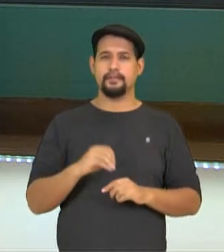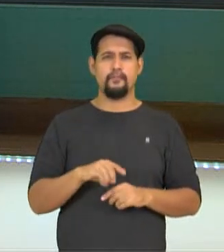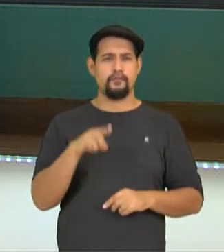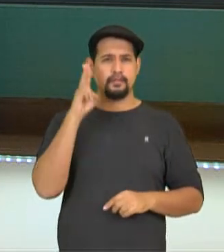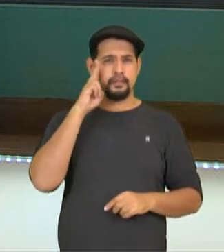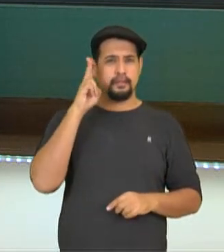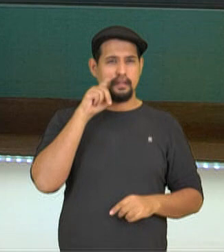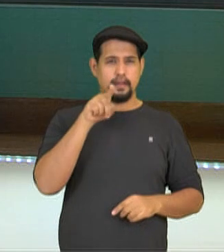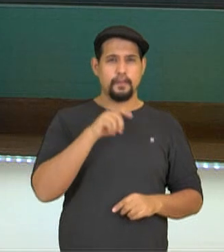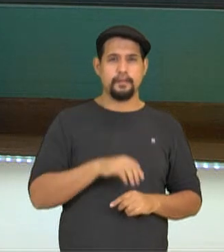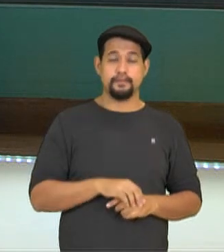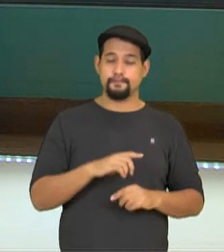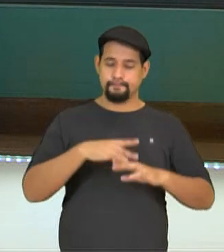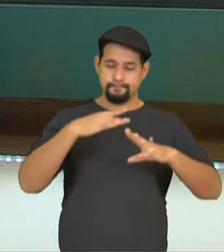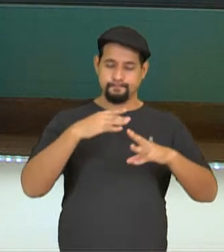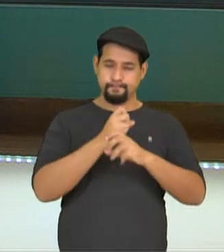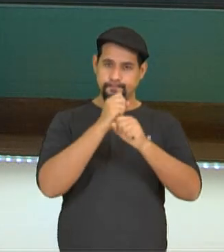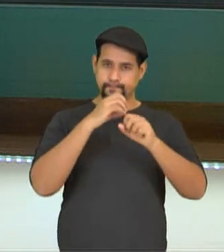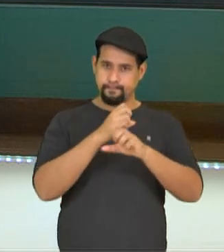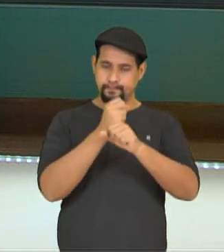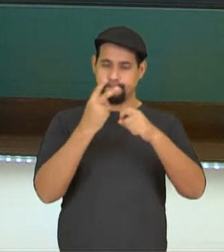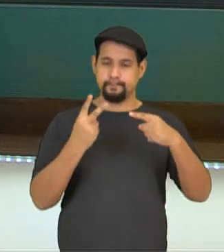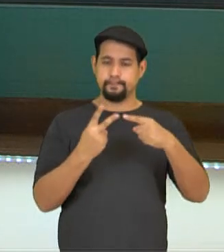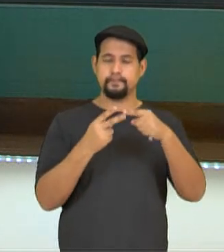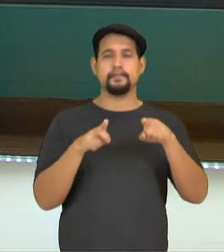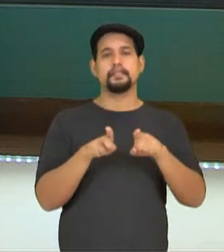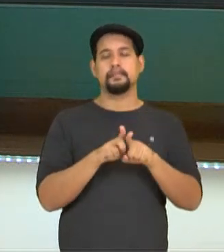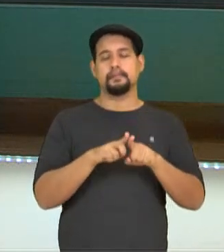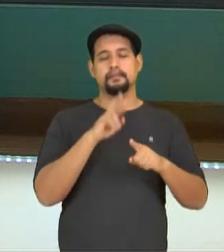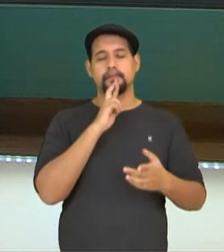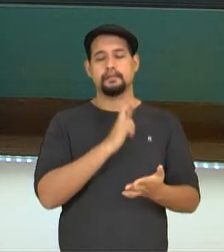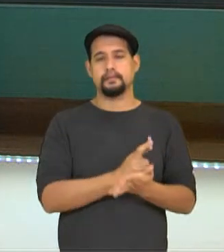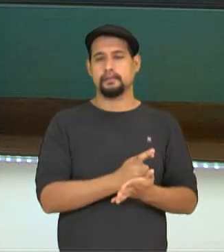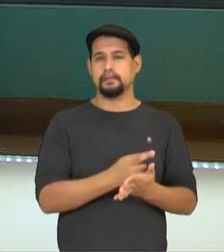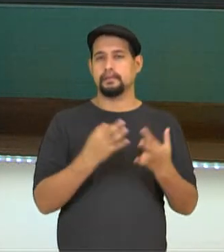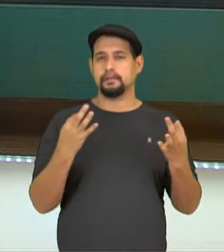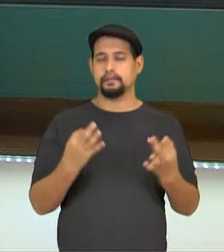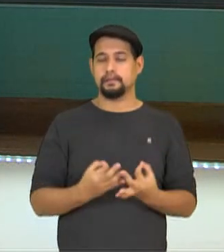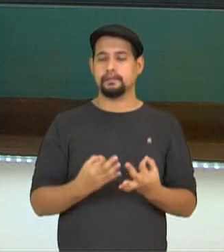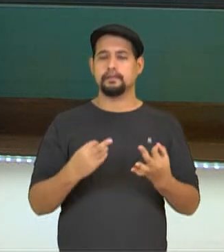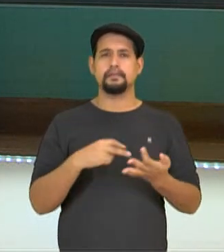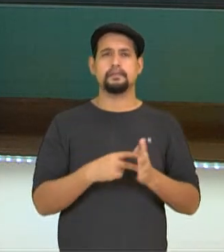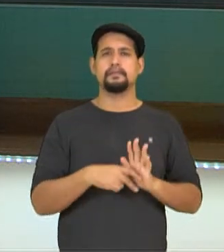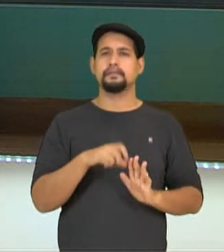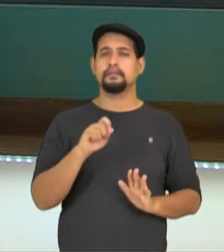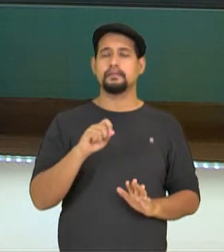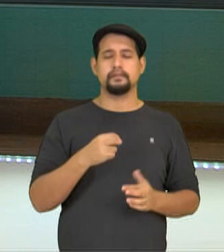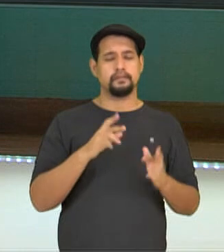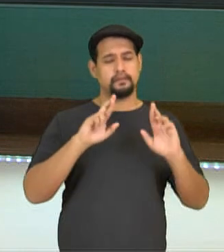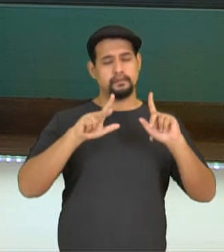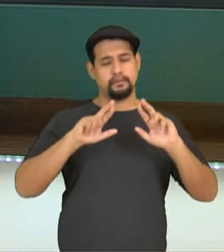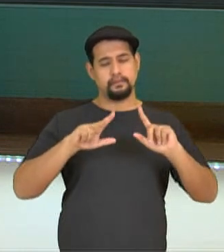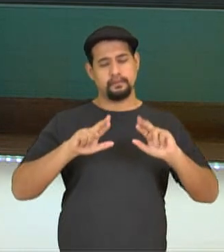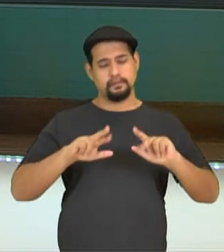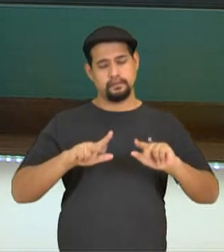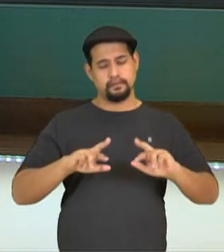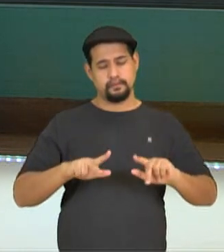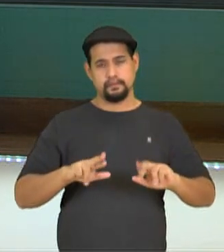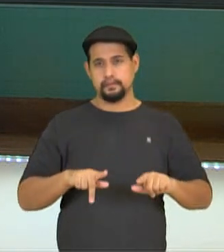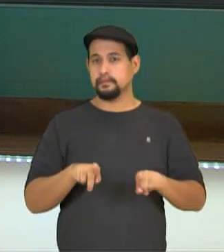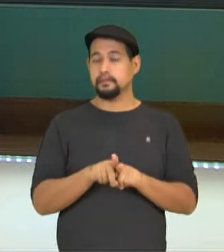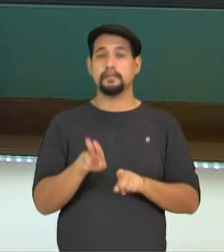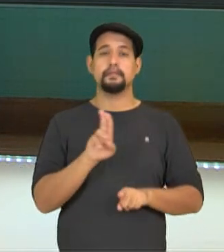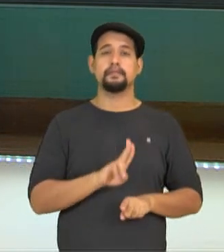Você lembra, né, que para calcular as raízes, para resolver uma equação com esse formato, existem aí várias maneiras de fazer. Normalmente